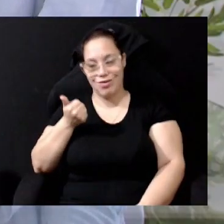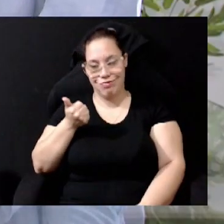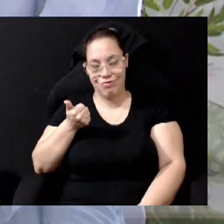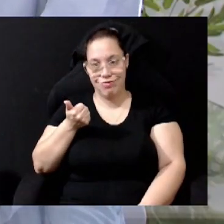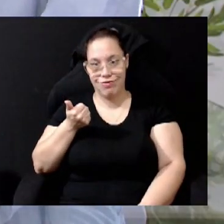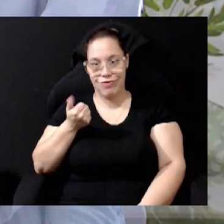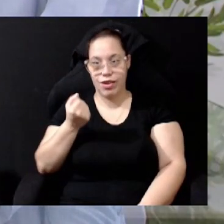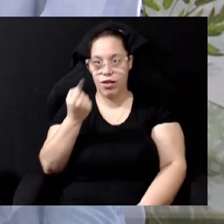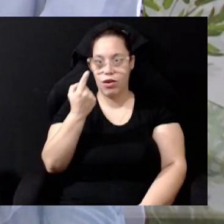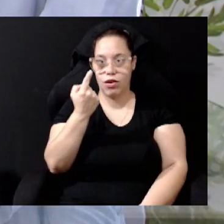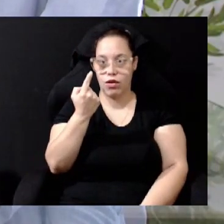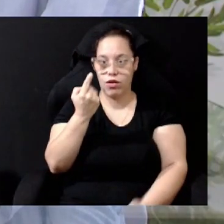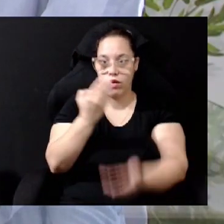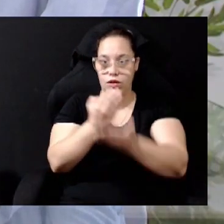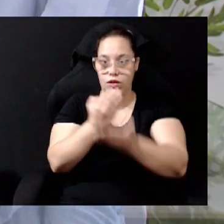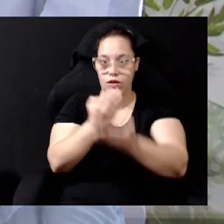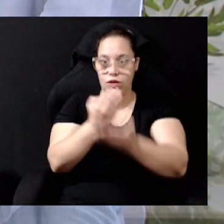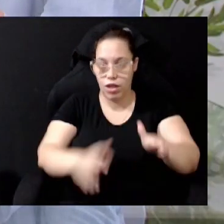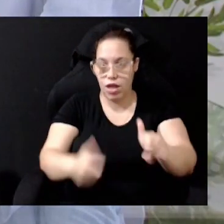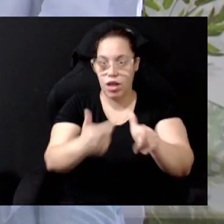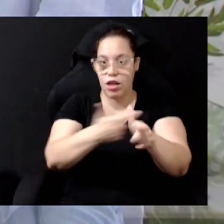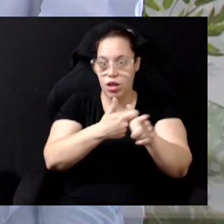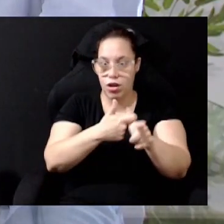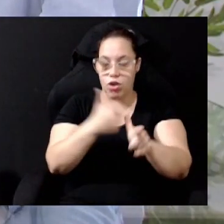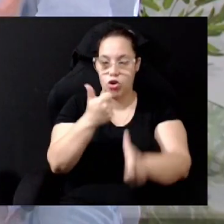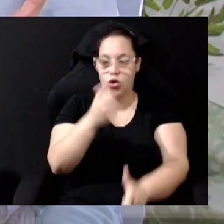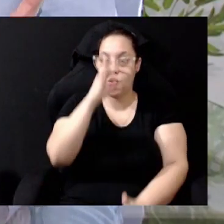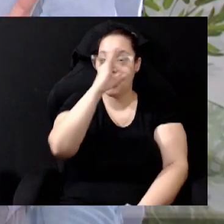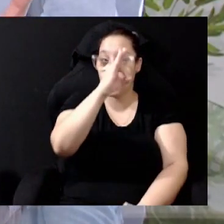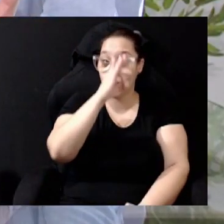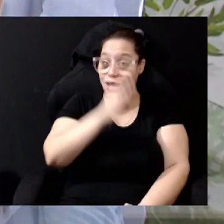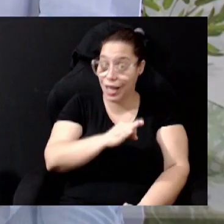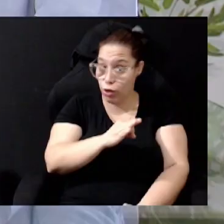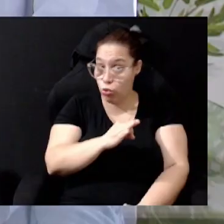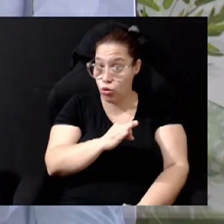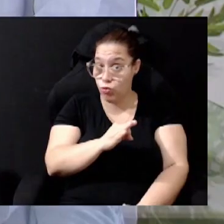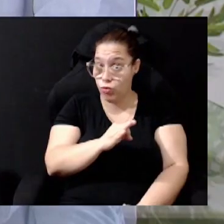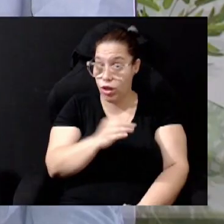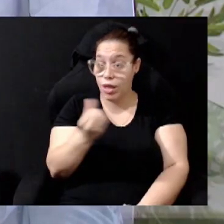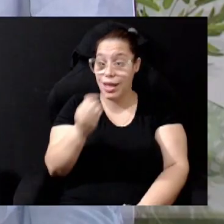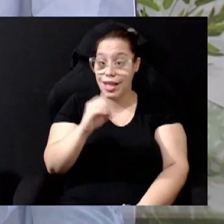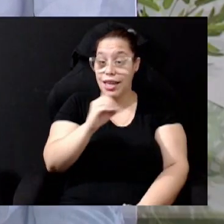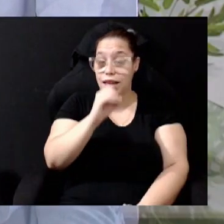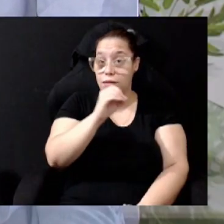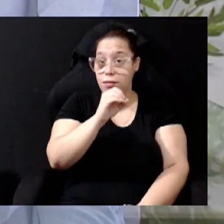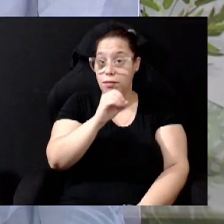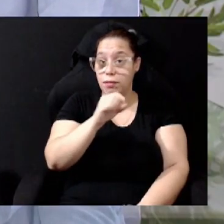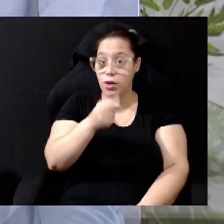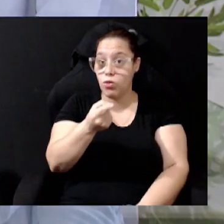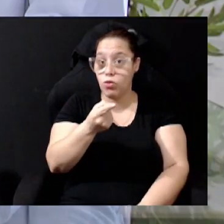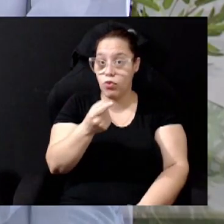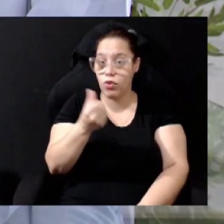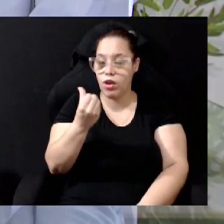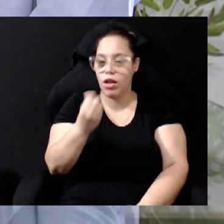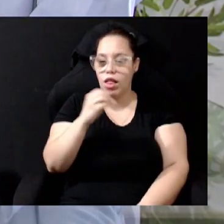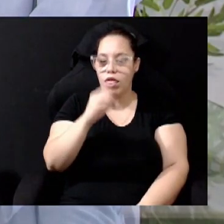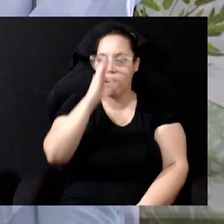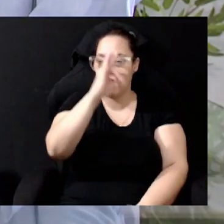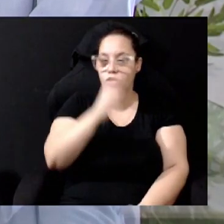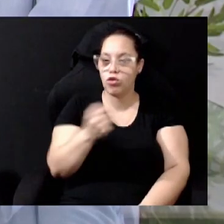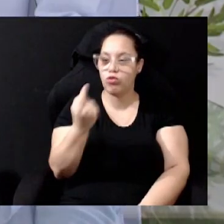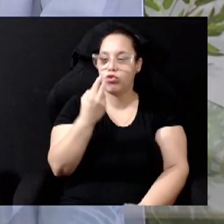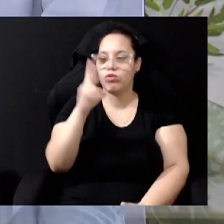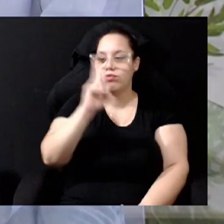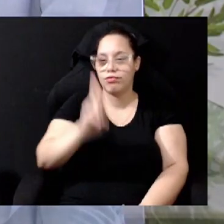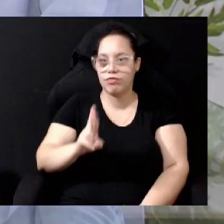quitar essa dívida de 1% sobre 100 mil, ou é melhor eu pagar 10% de R$ 1? Não, é melhor eu